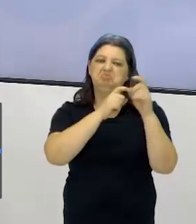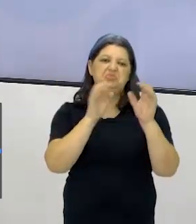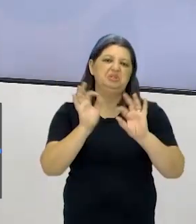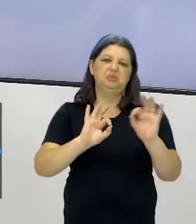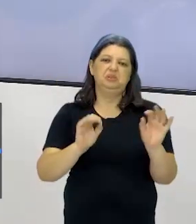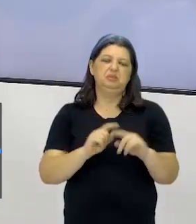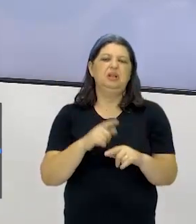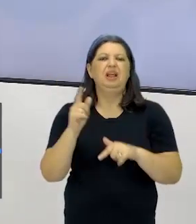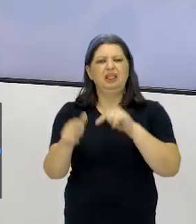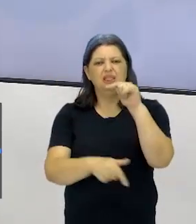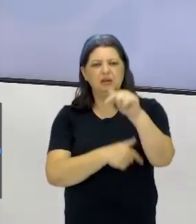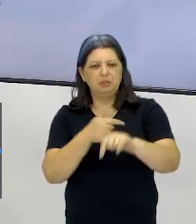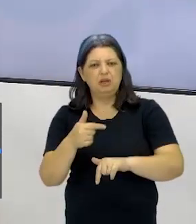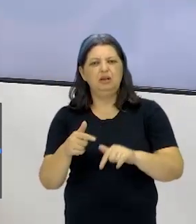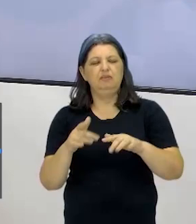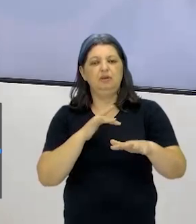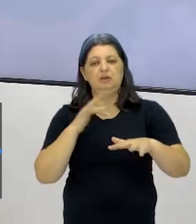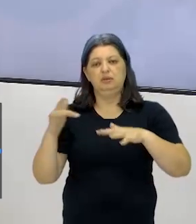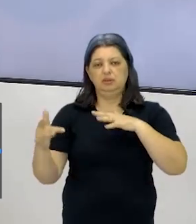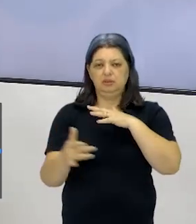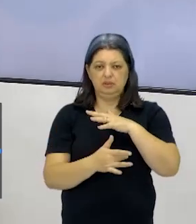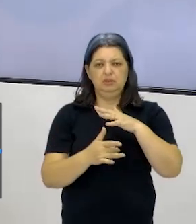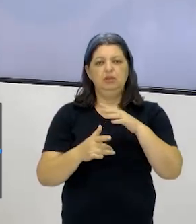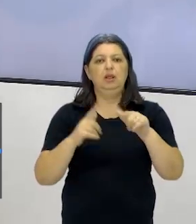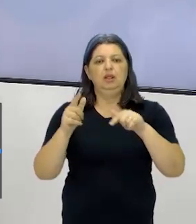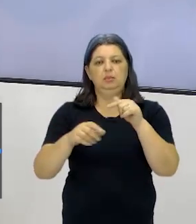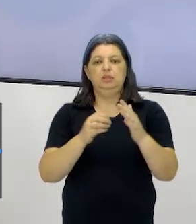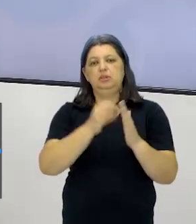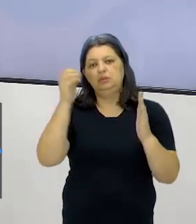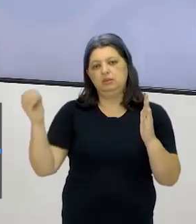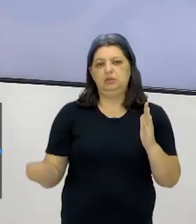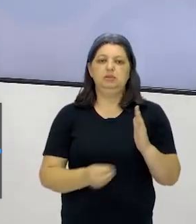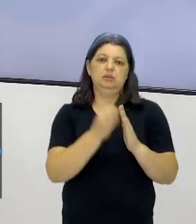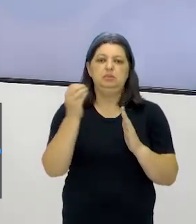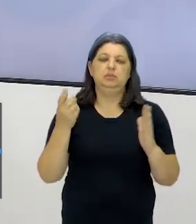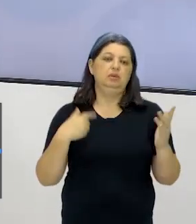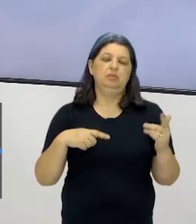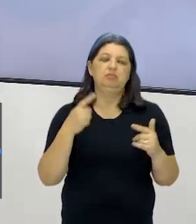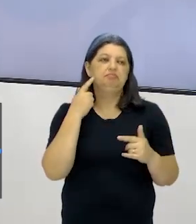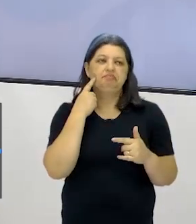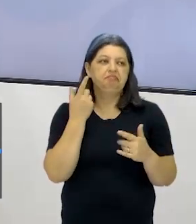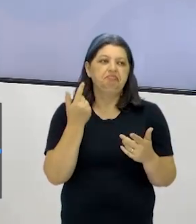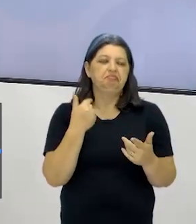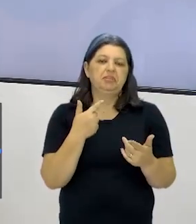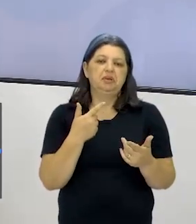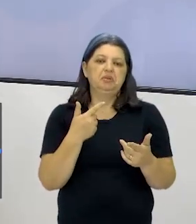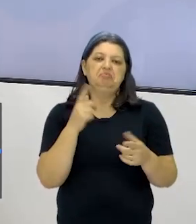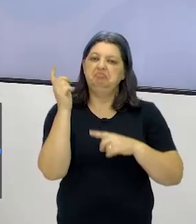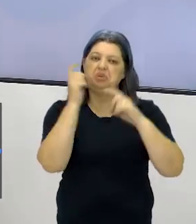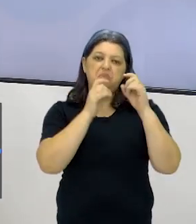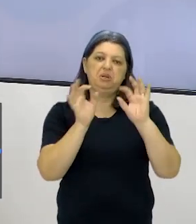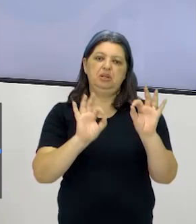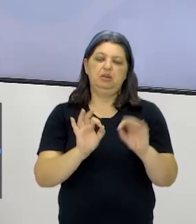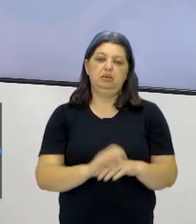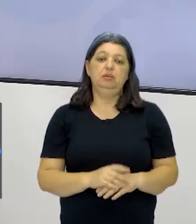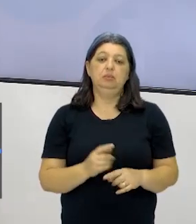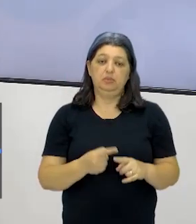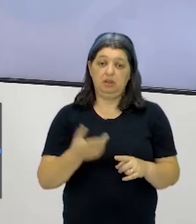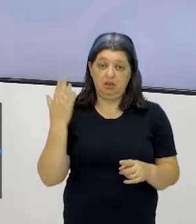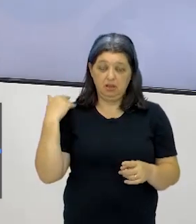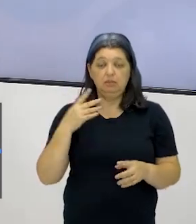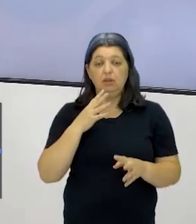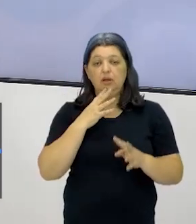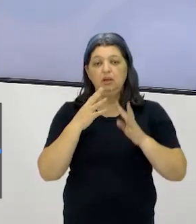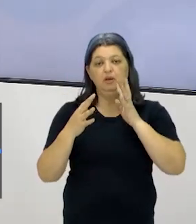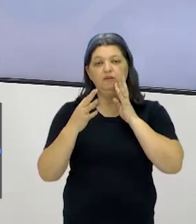muito aqui com rede social, trabalhar no centro de mídias, né? Isso perdeu um pouco dessa força em mim. Mas a professora falou algo verdadeiro. O Facebook